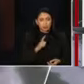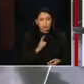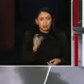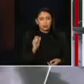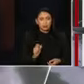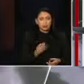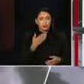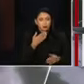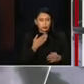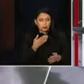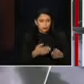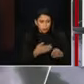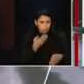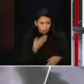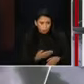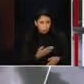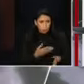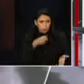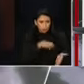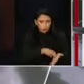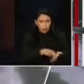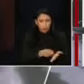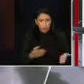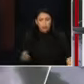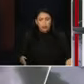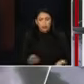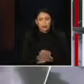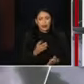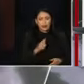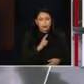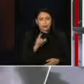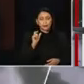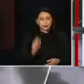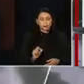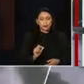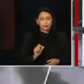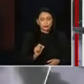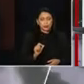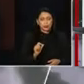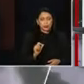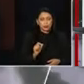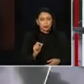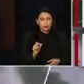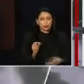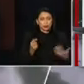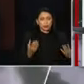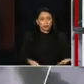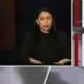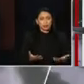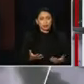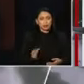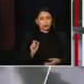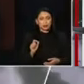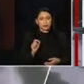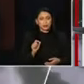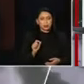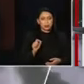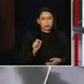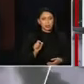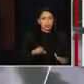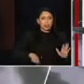de condenação seja procedente, o agente responderá exclusivamente pelo crime de dano a